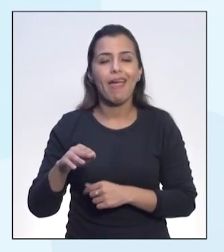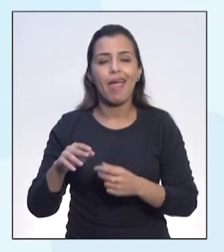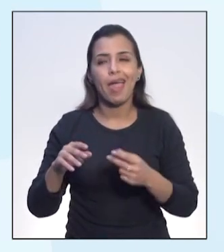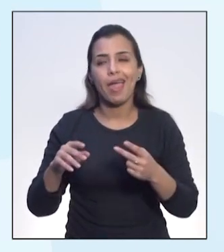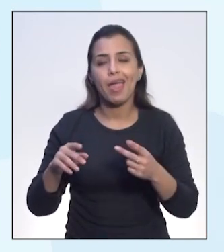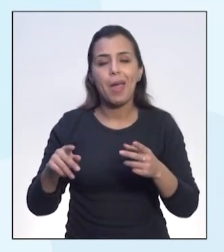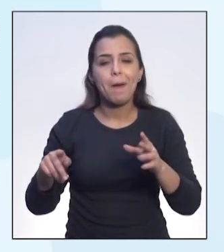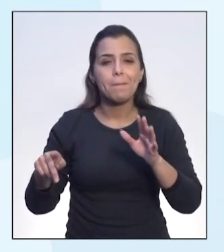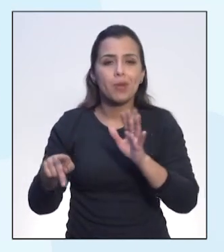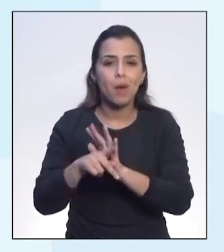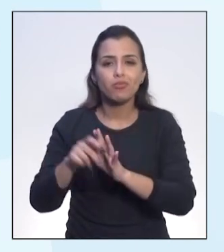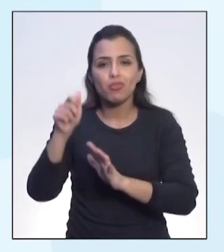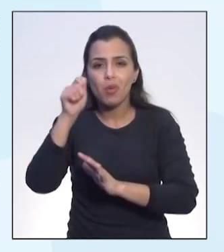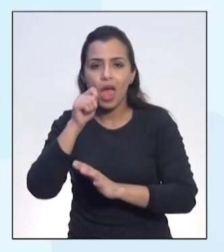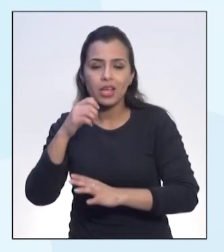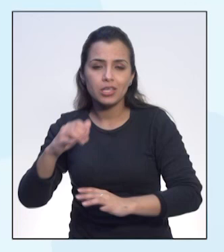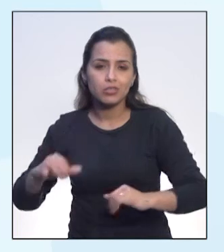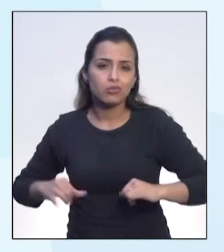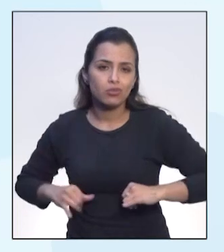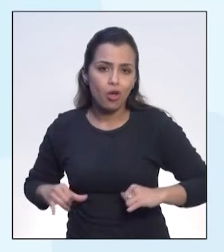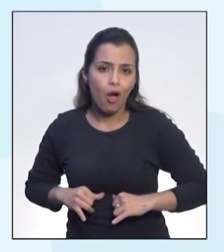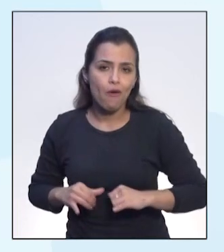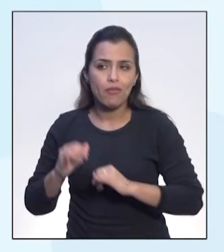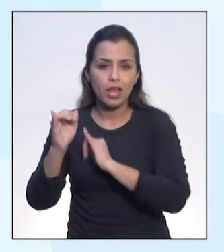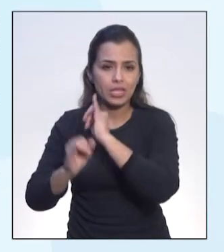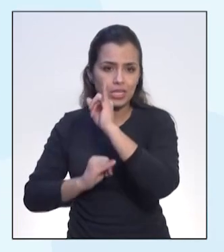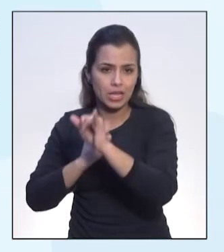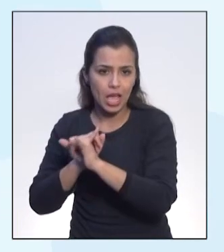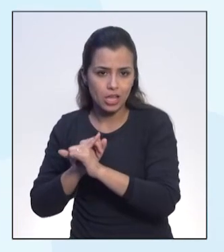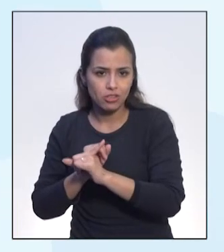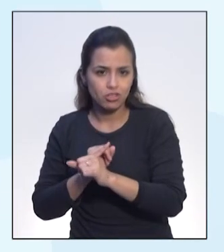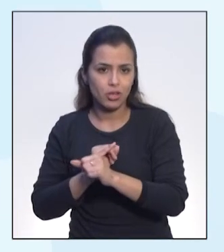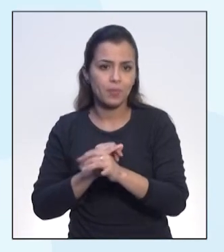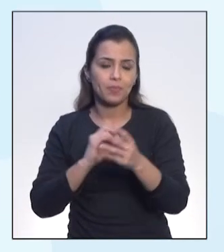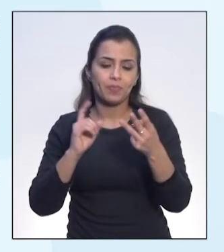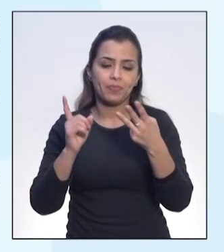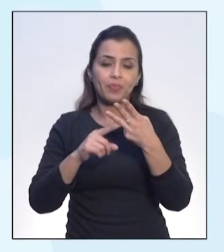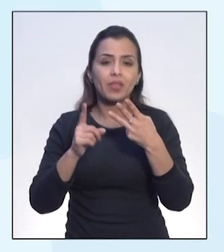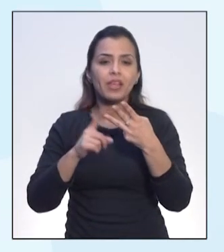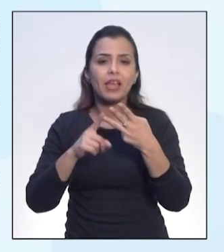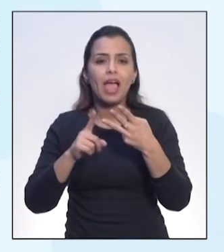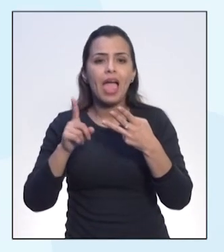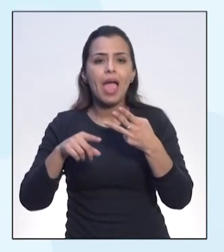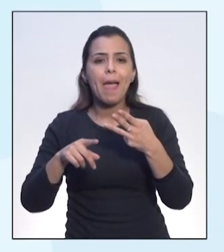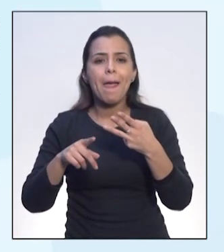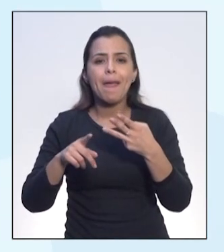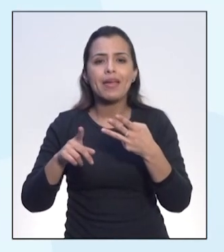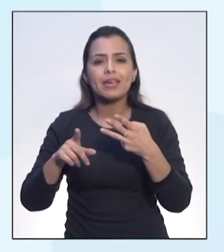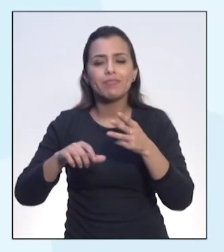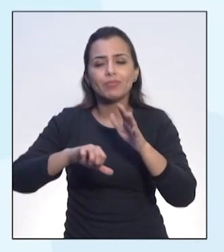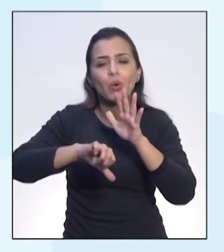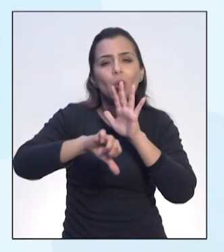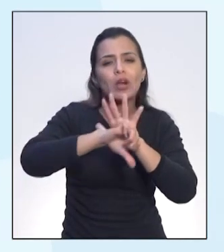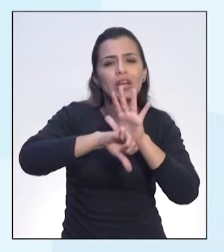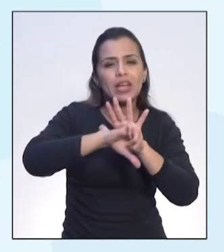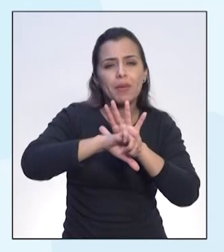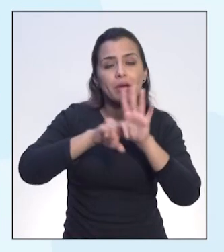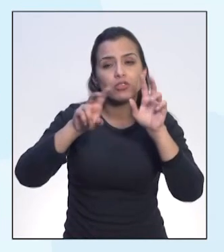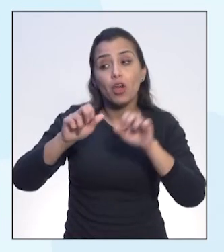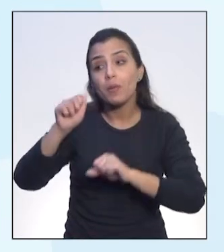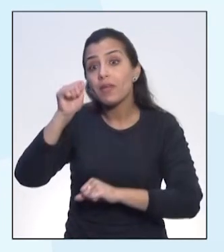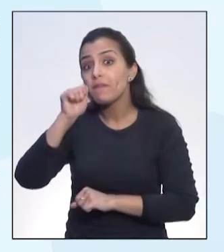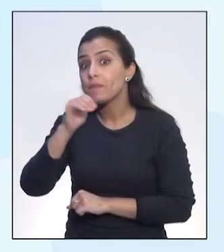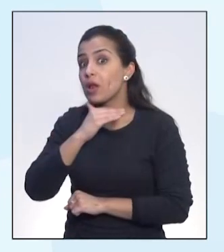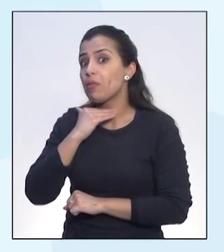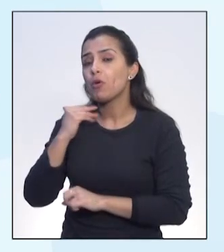que tipifica crime de feminicídio. Então, nós temos o Brasil signatário de vários tratados